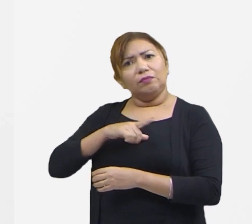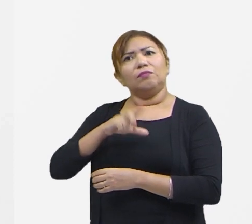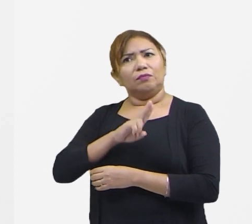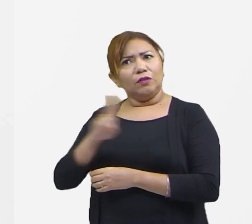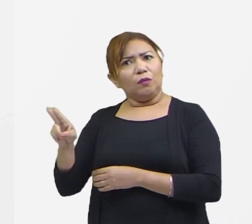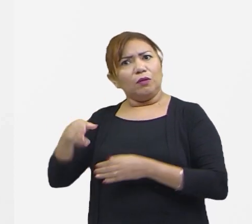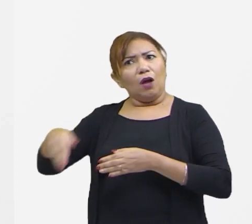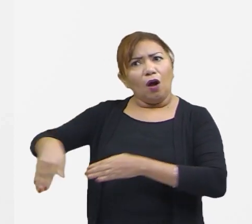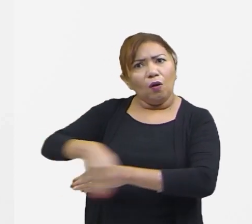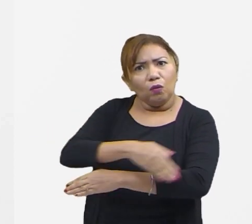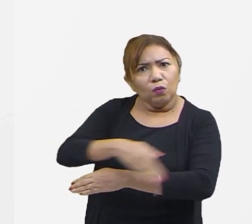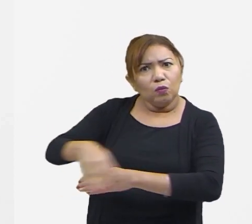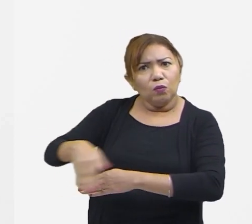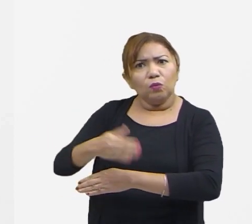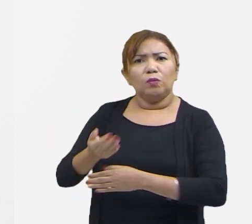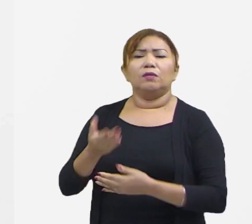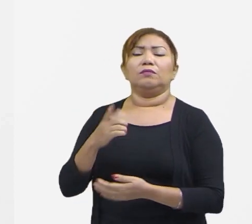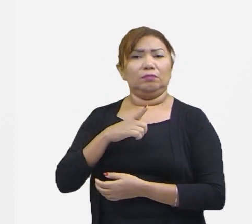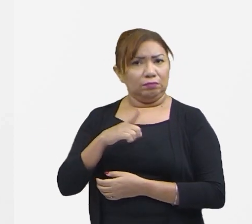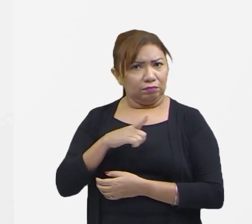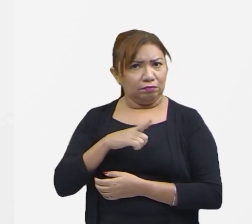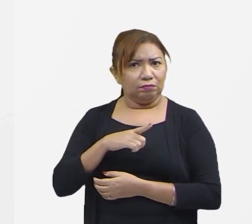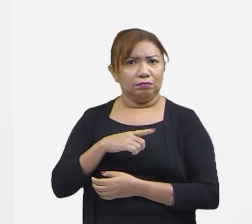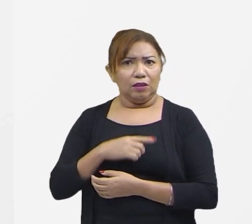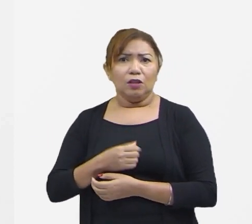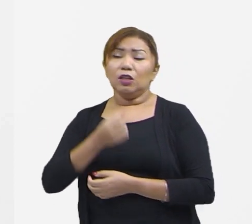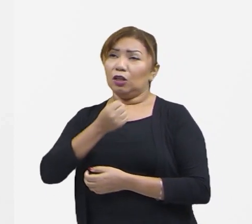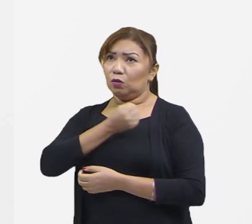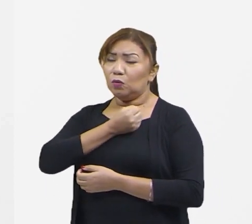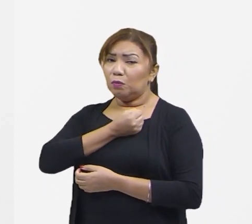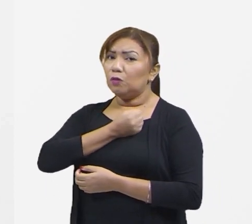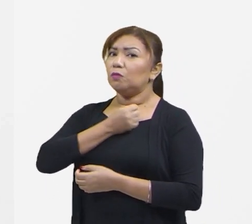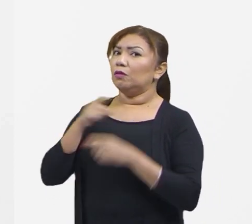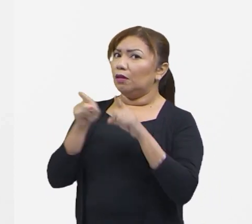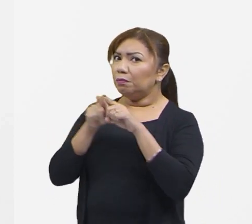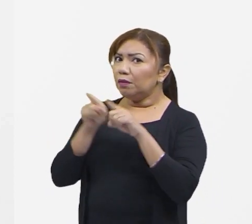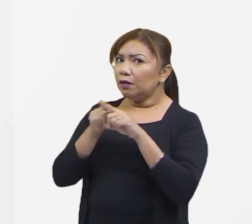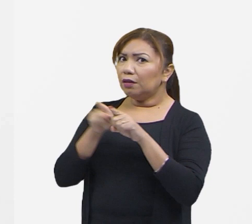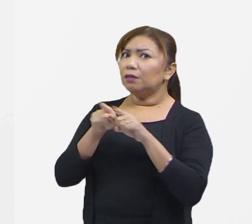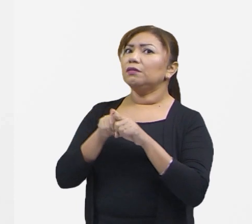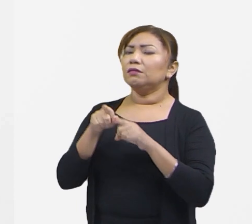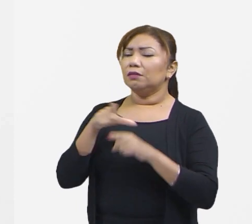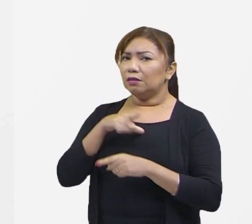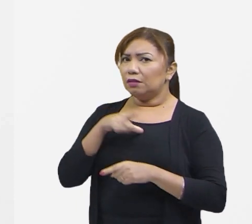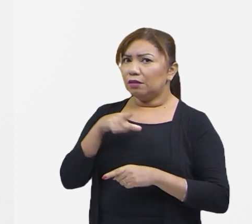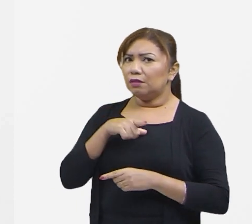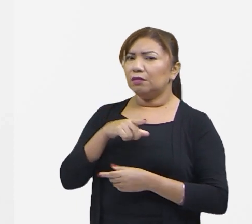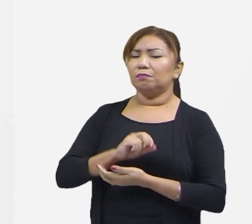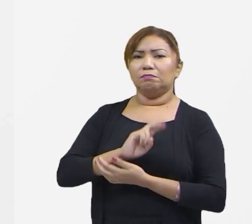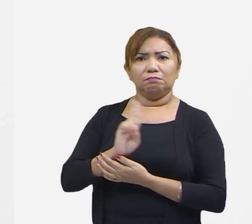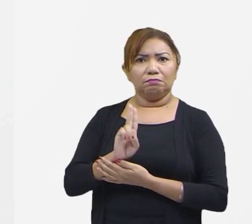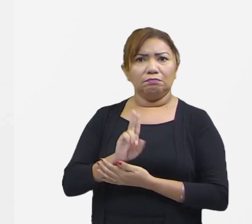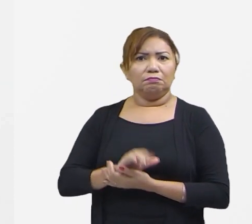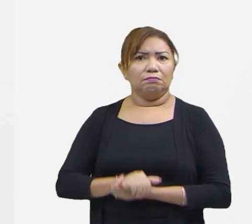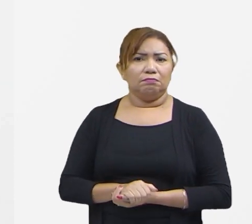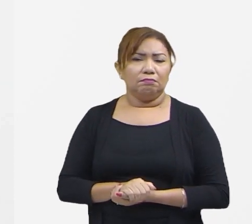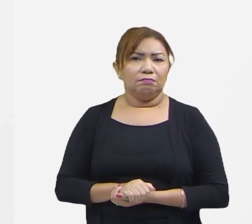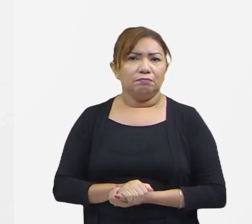são identificados por números. Não só por nomes, mas por números também. Vamos ver a outra